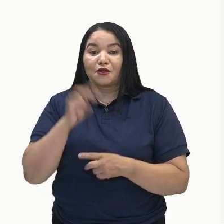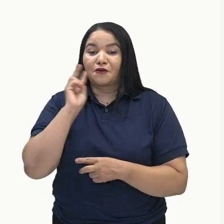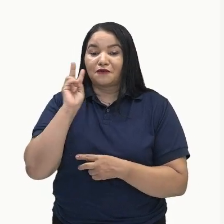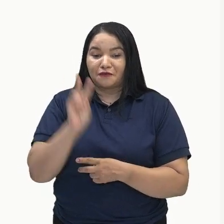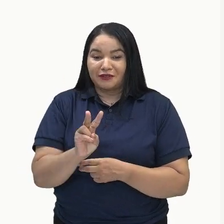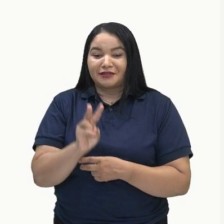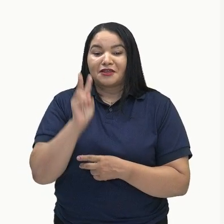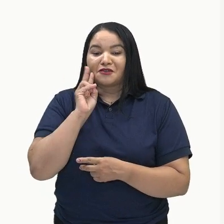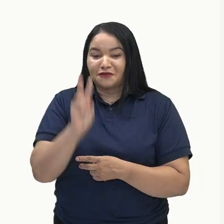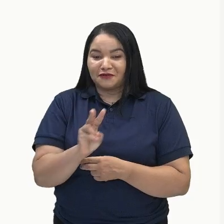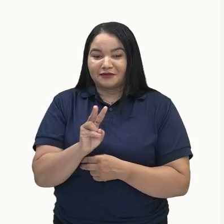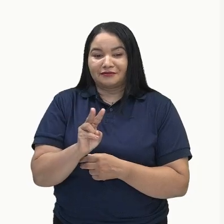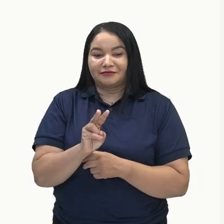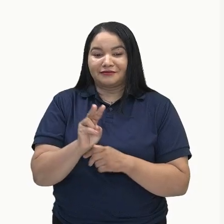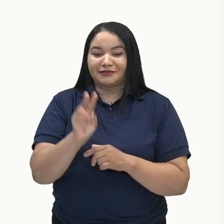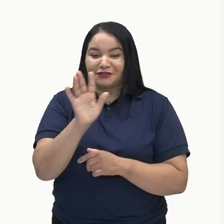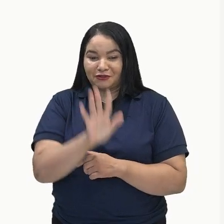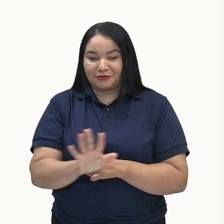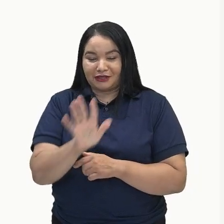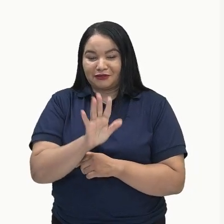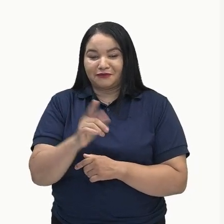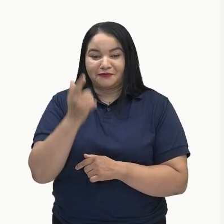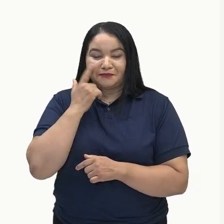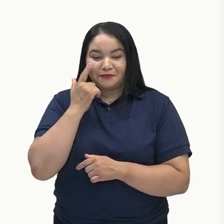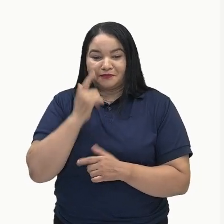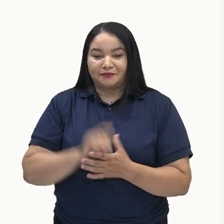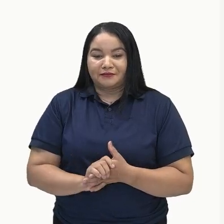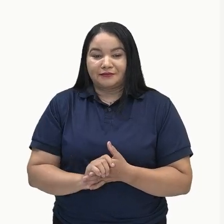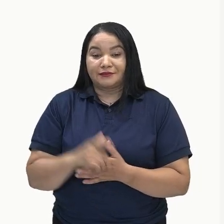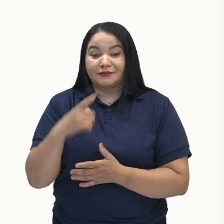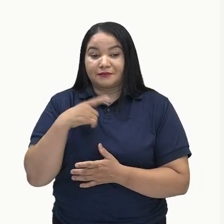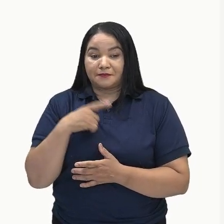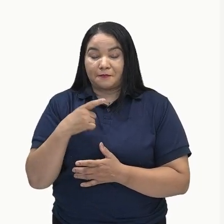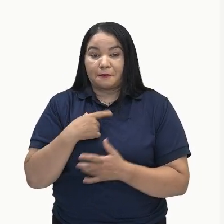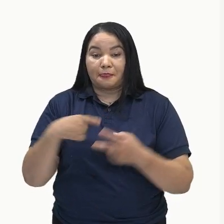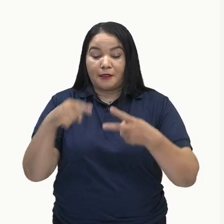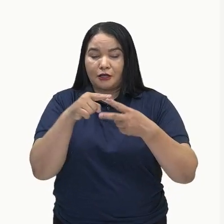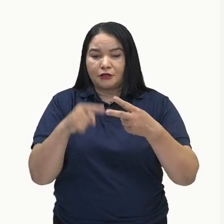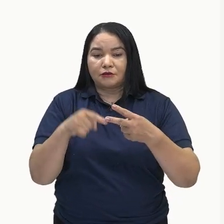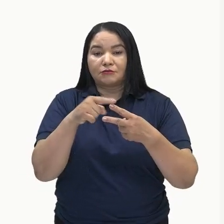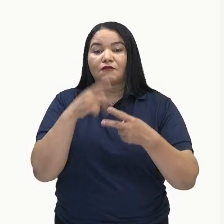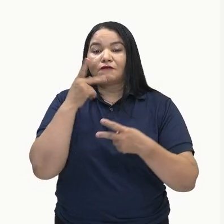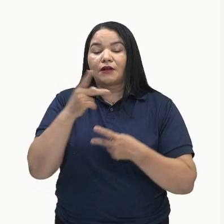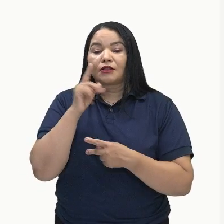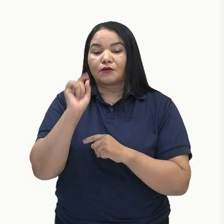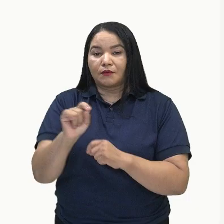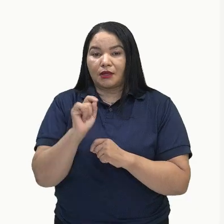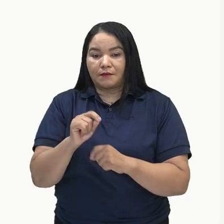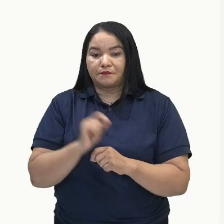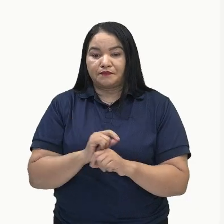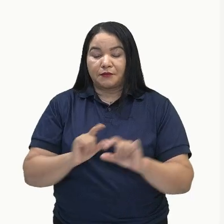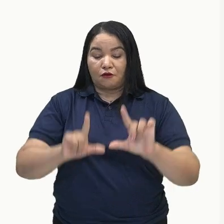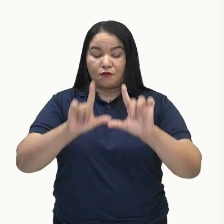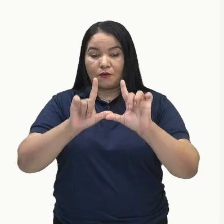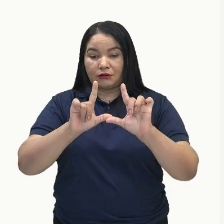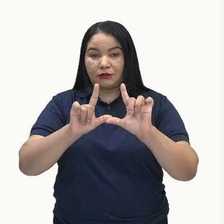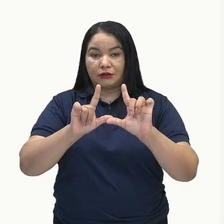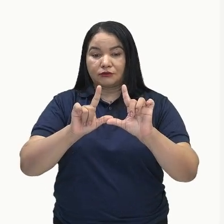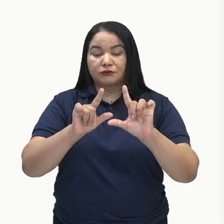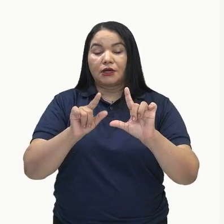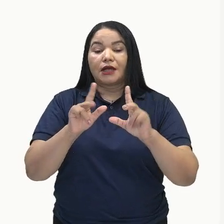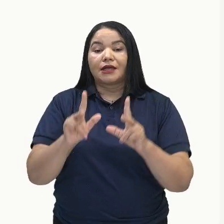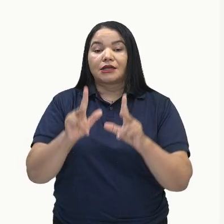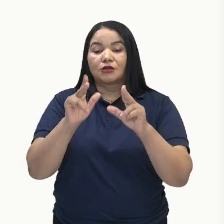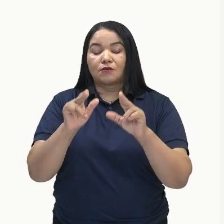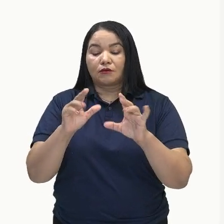visualizar geometricamente. Ó. Olha só, lembra? O teorema diz que o quadrado da hipotenusa é igual à soma dos quadrados